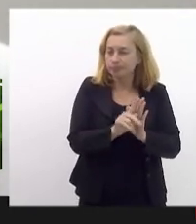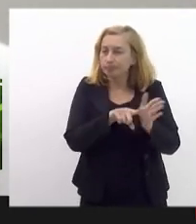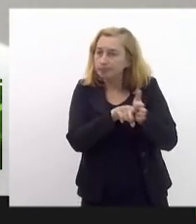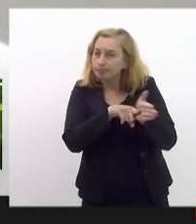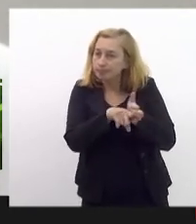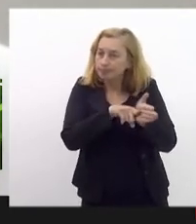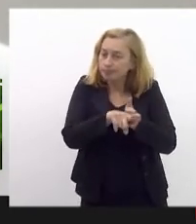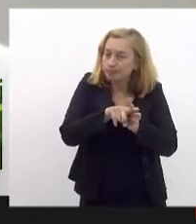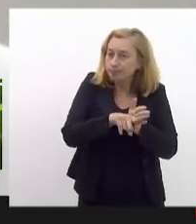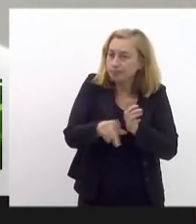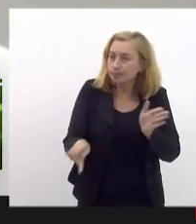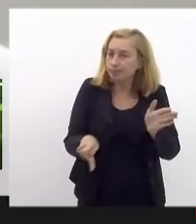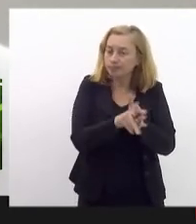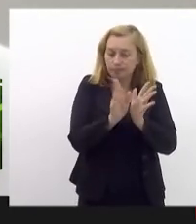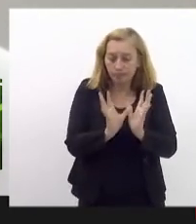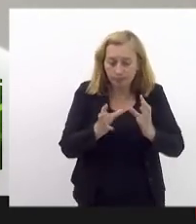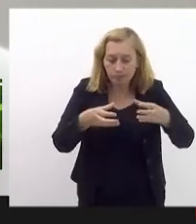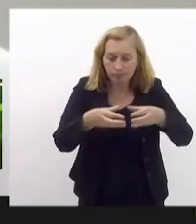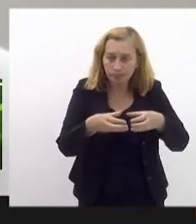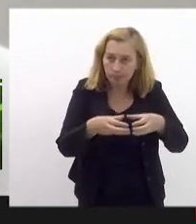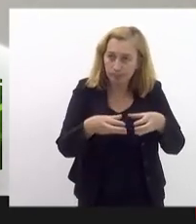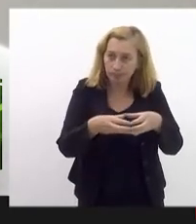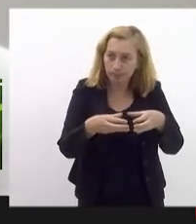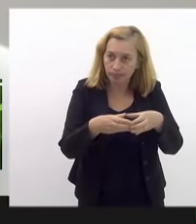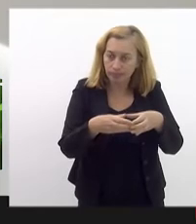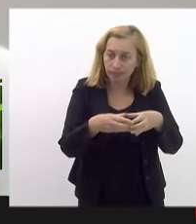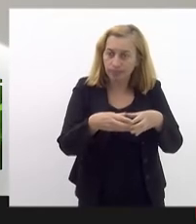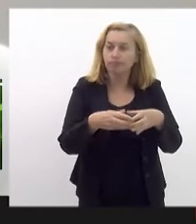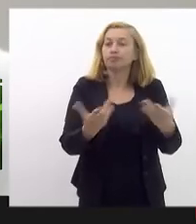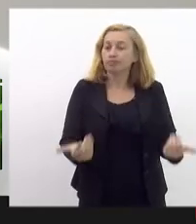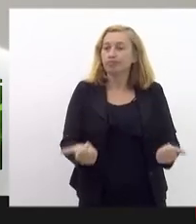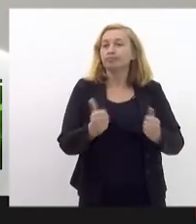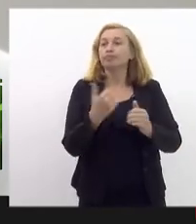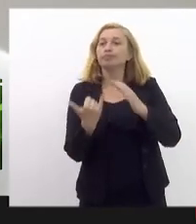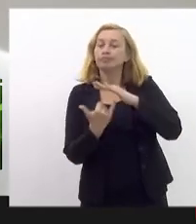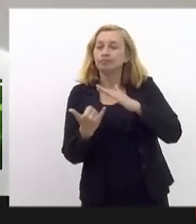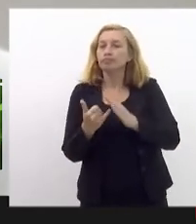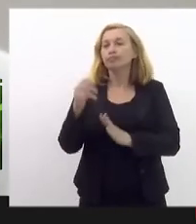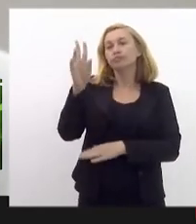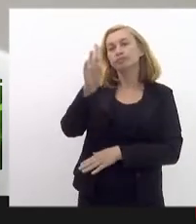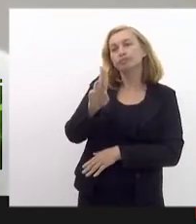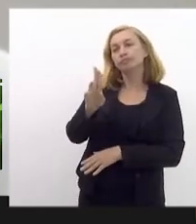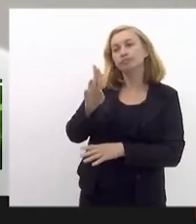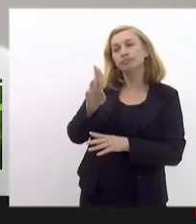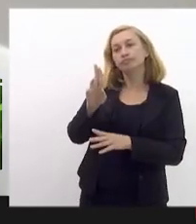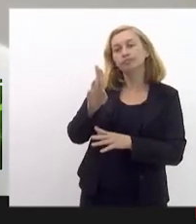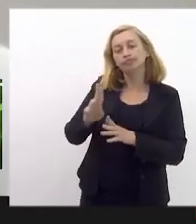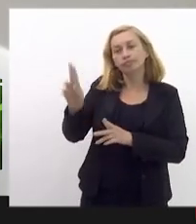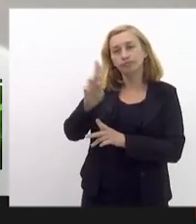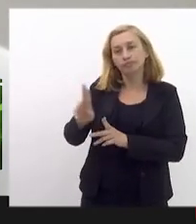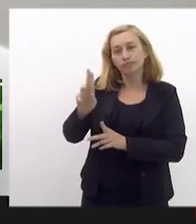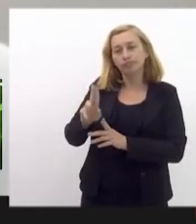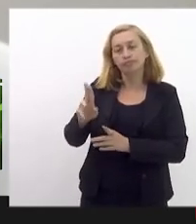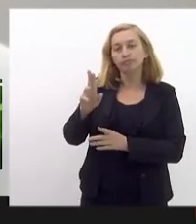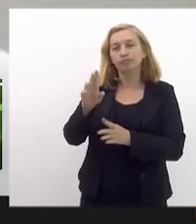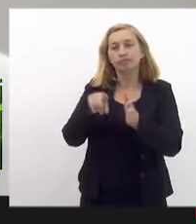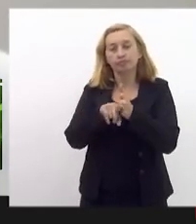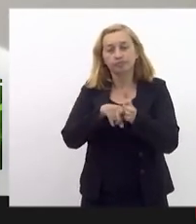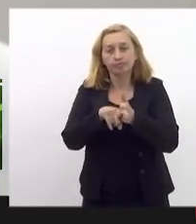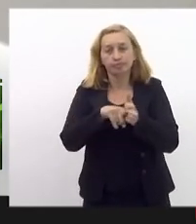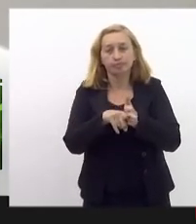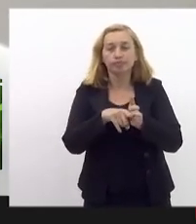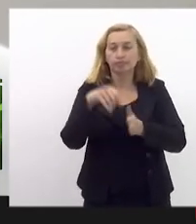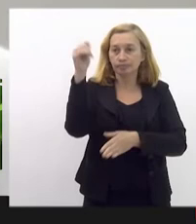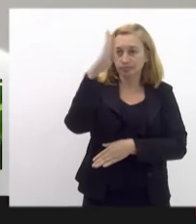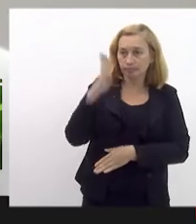de uma rede ISE, né, uma rede de instituições científicas e tecnológicas do Brasil.